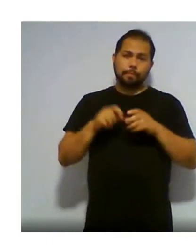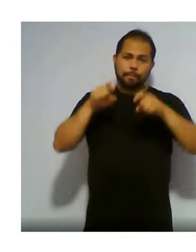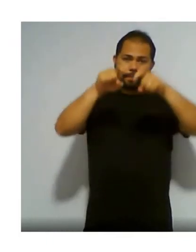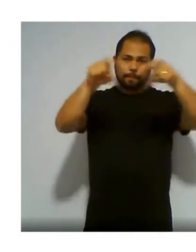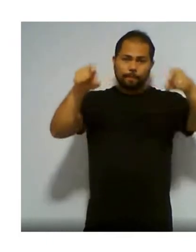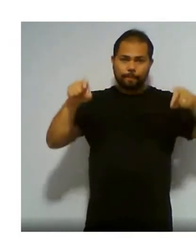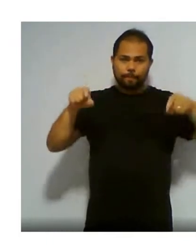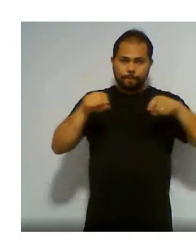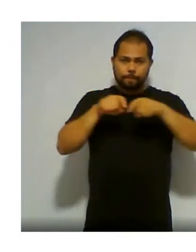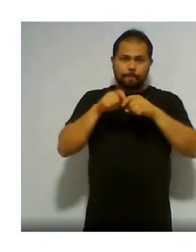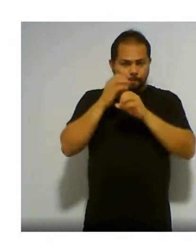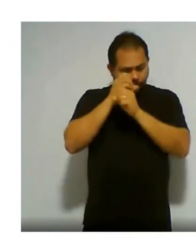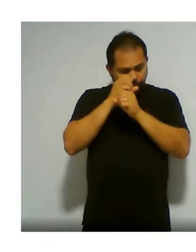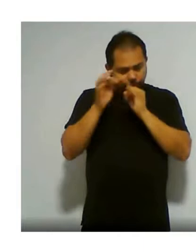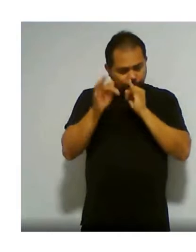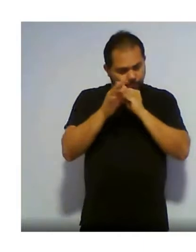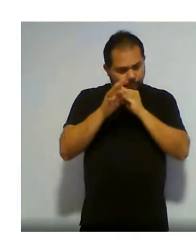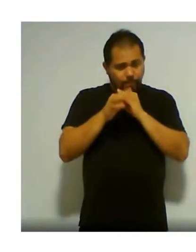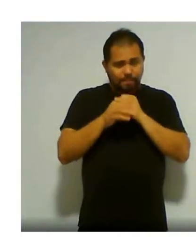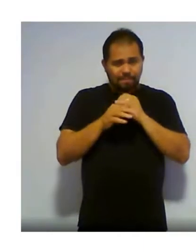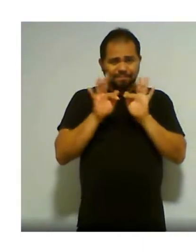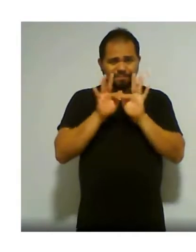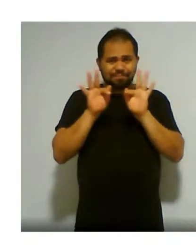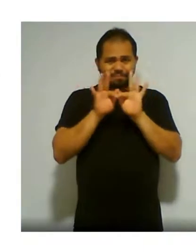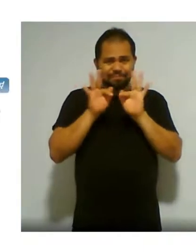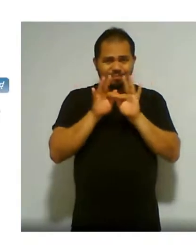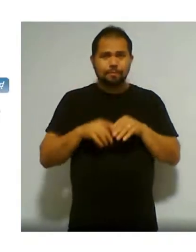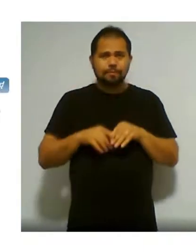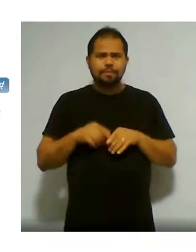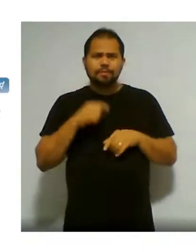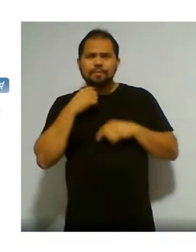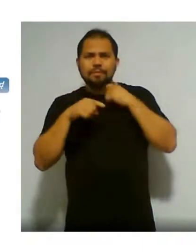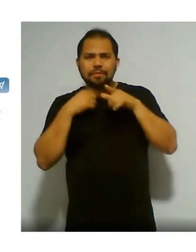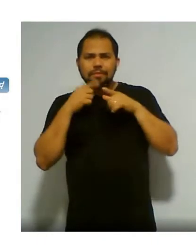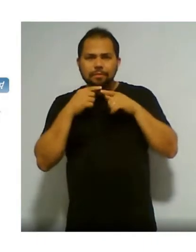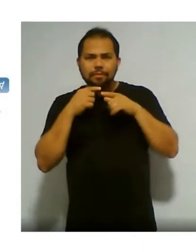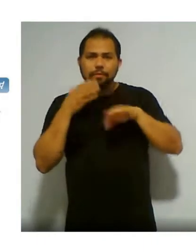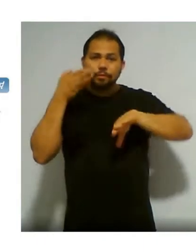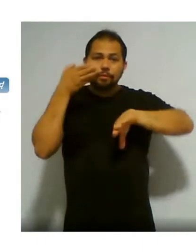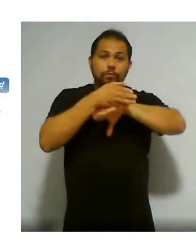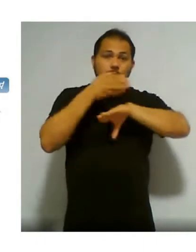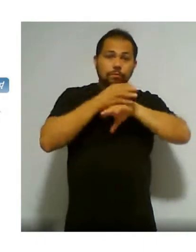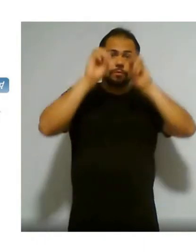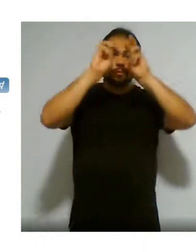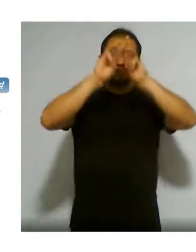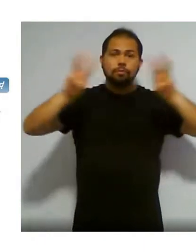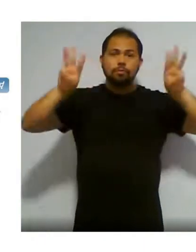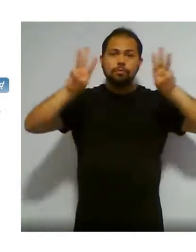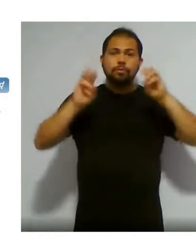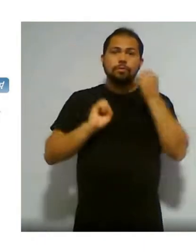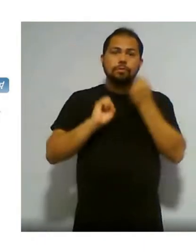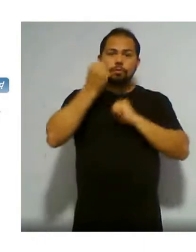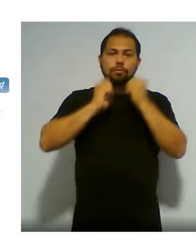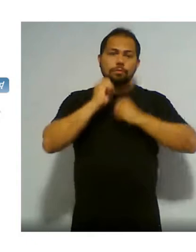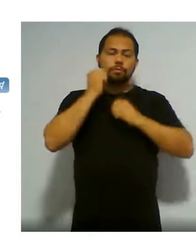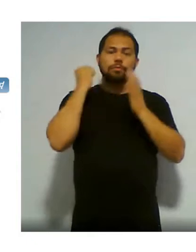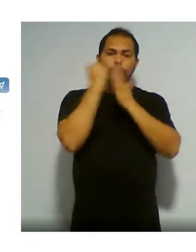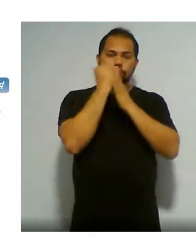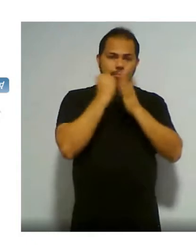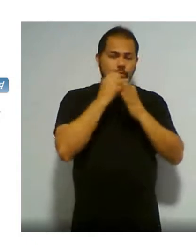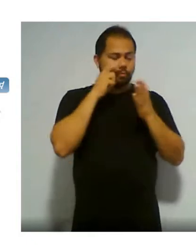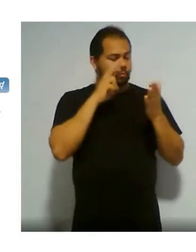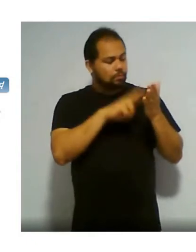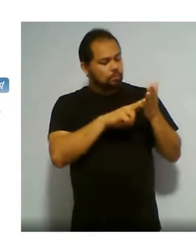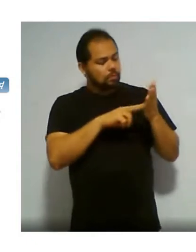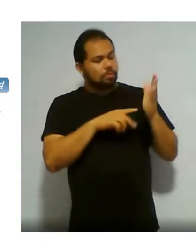centro. Tá na dúvida? Vai no site do fabricante, ó, da pasta térmica, dá uma olhada aqui na parte técnica,